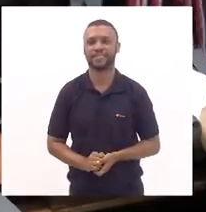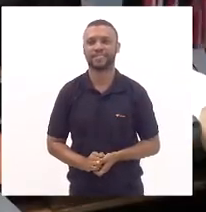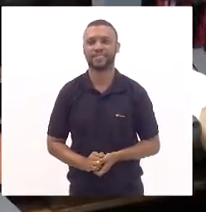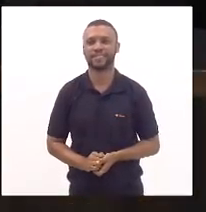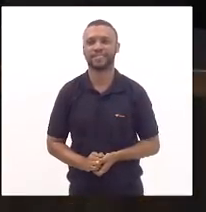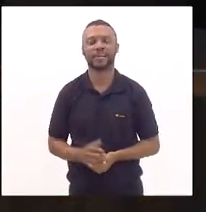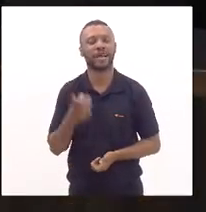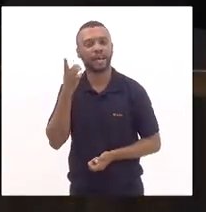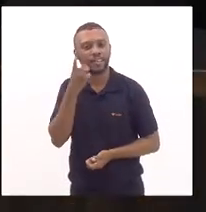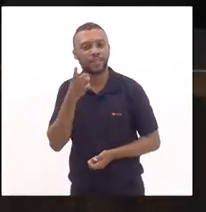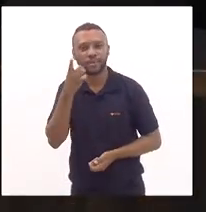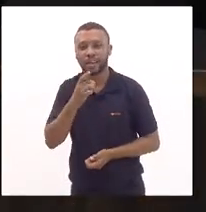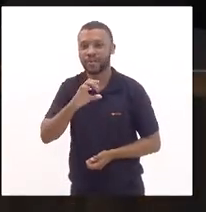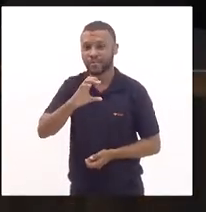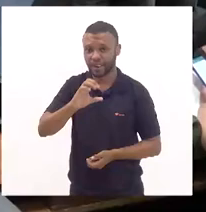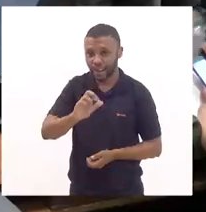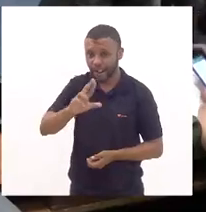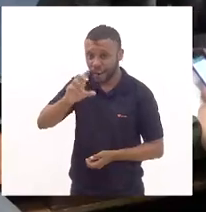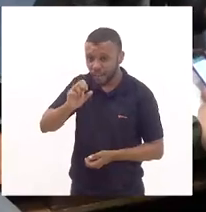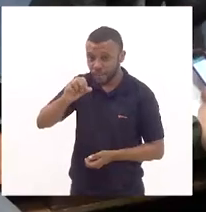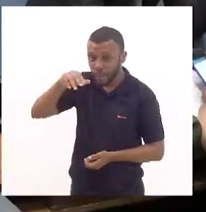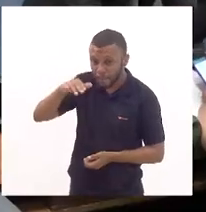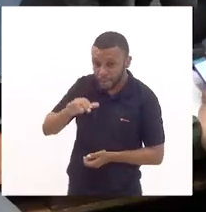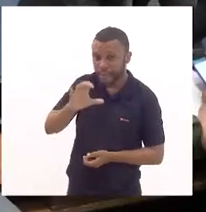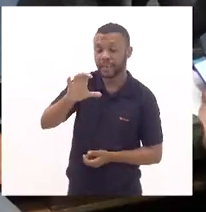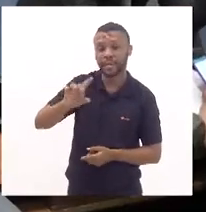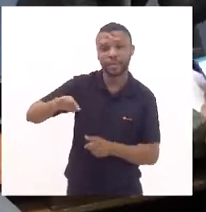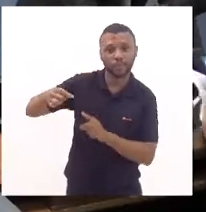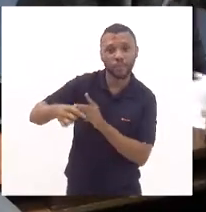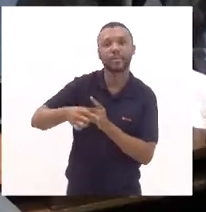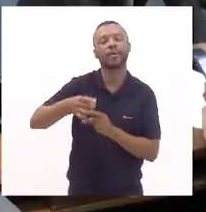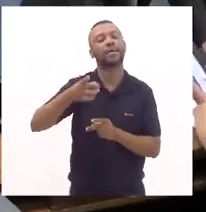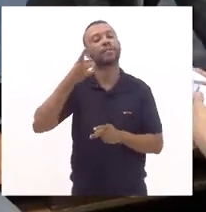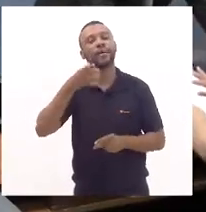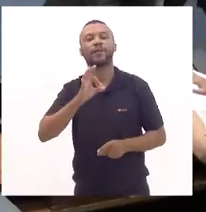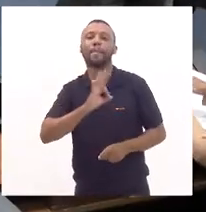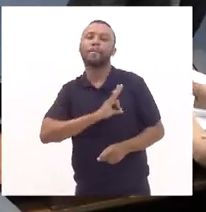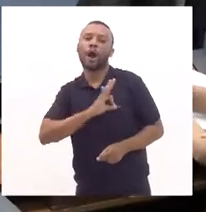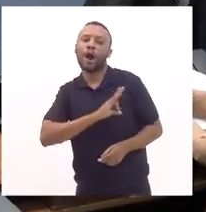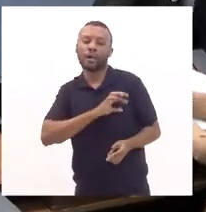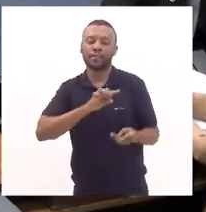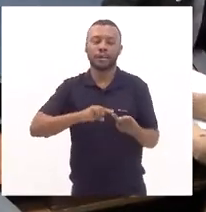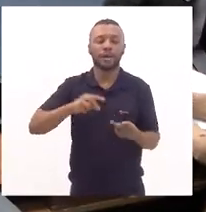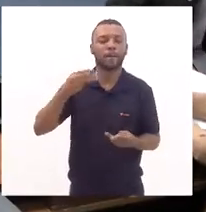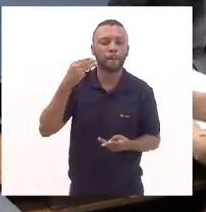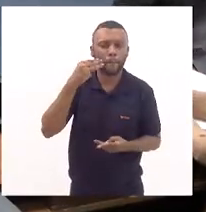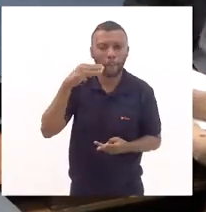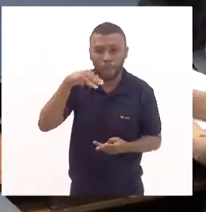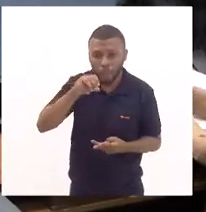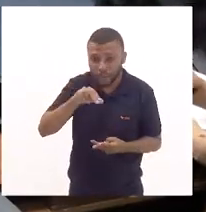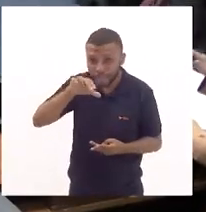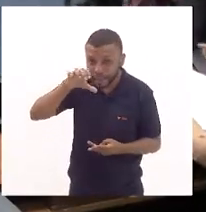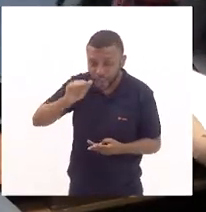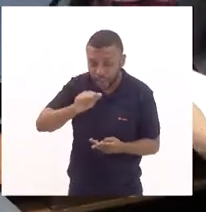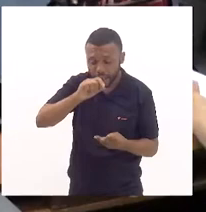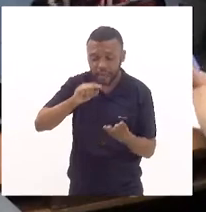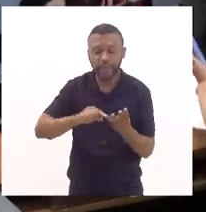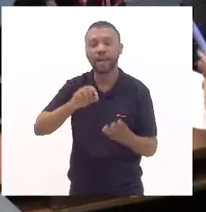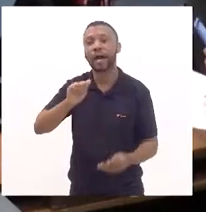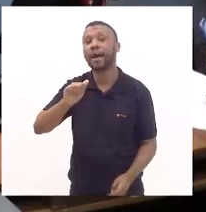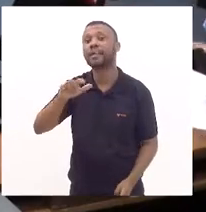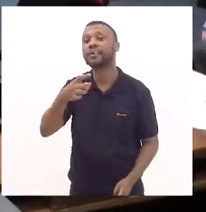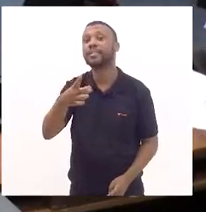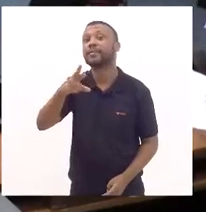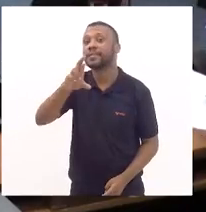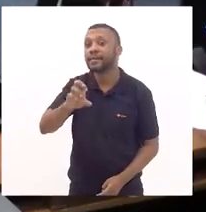Deputado Carlos Mink. Depois, em seguida, a deputada Marta Rocha, a deputada Mônica e deputado Alexandre Freitas, que hoje